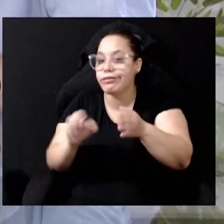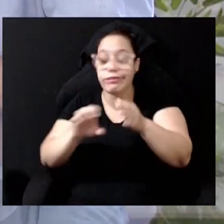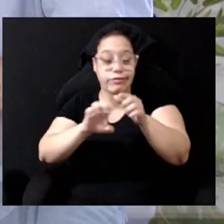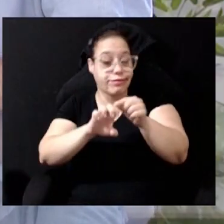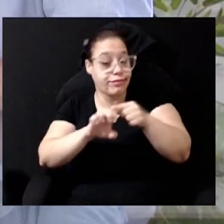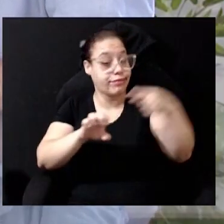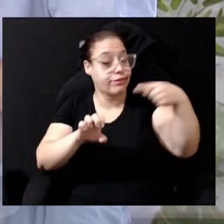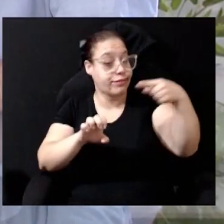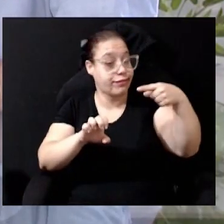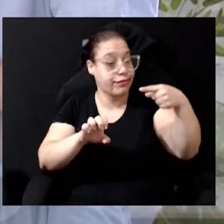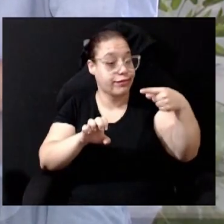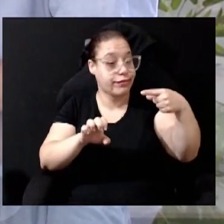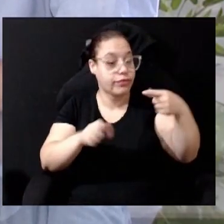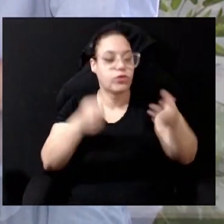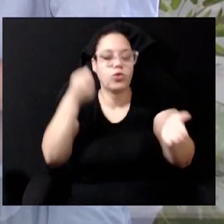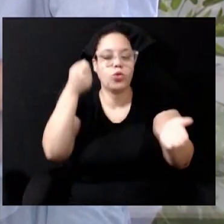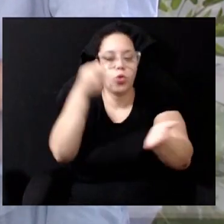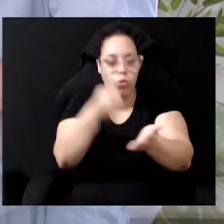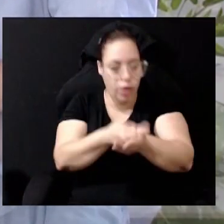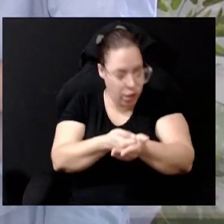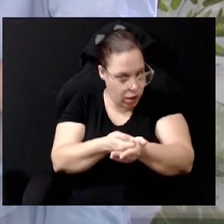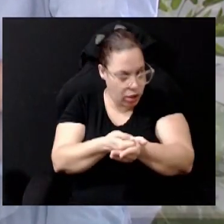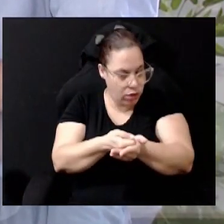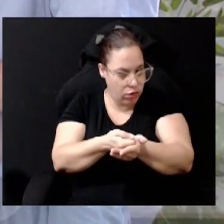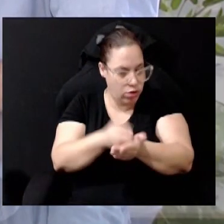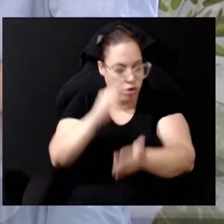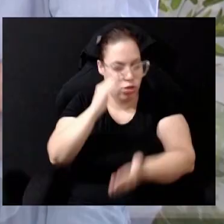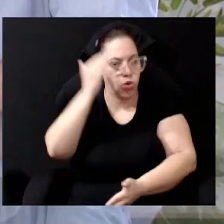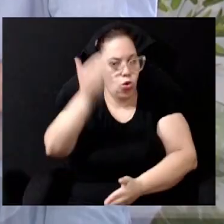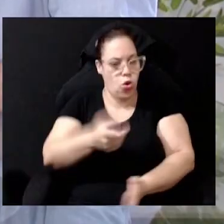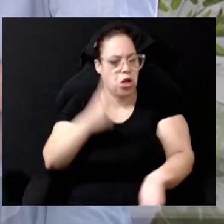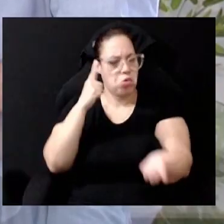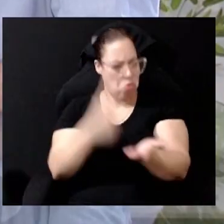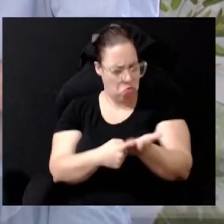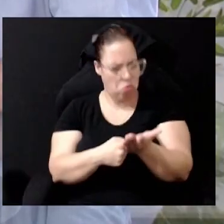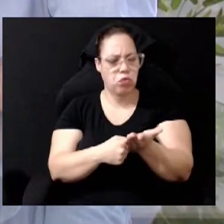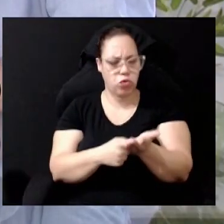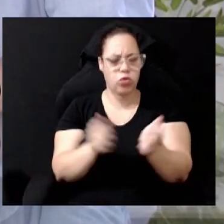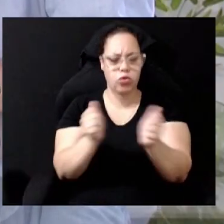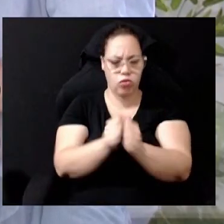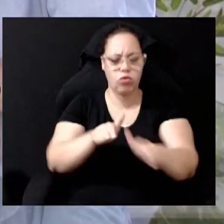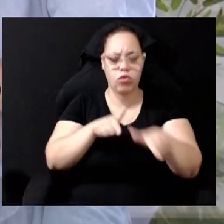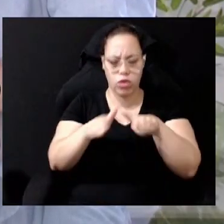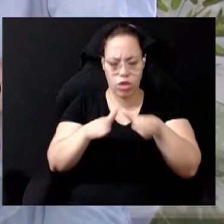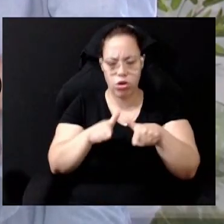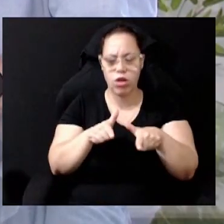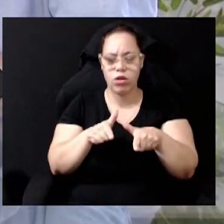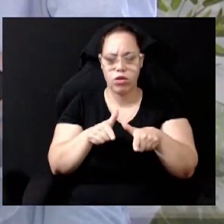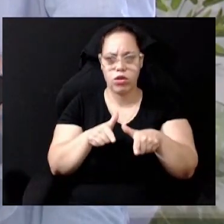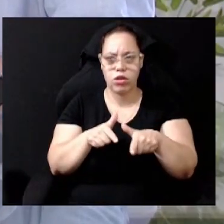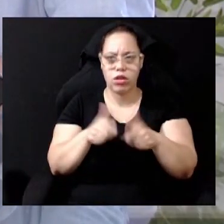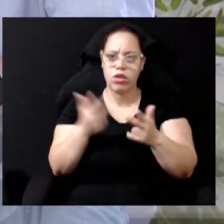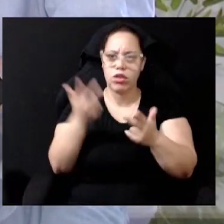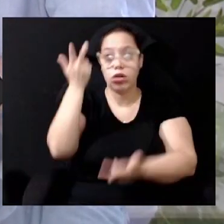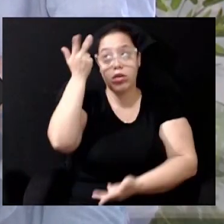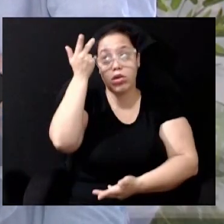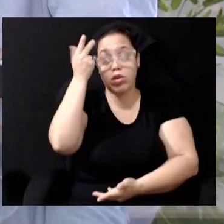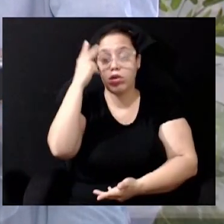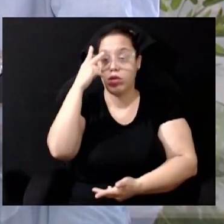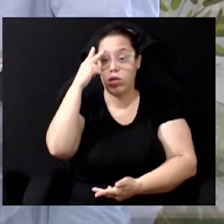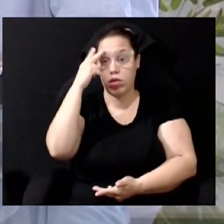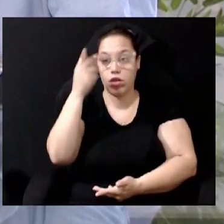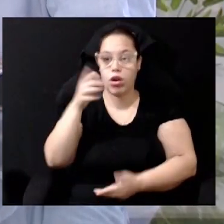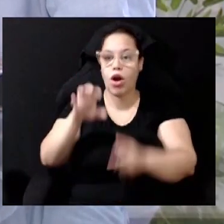tem por obrigação honrar esse compromisso junto ao trabalhador. Então, da mesma forma como cabe ao